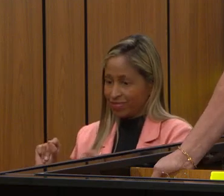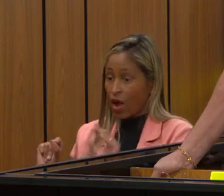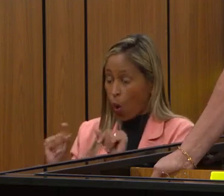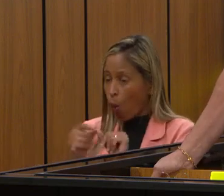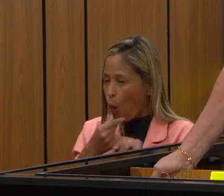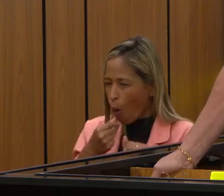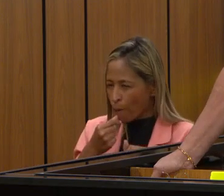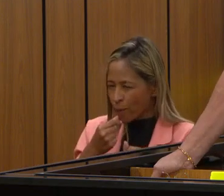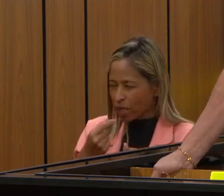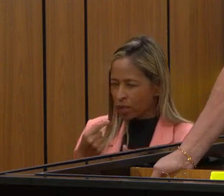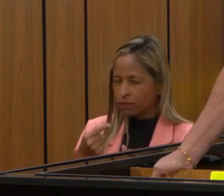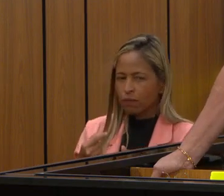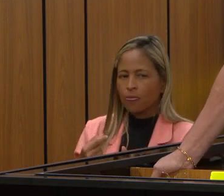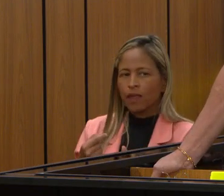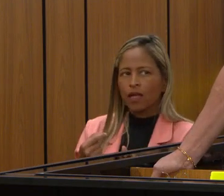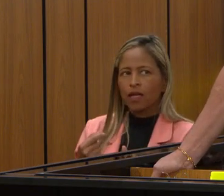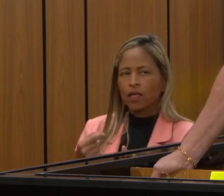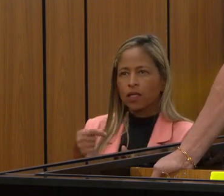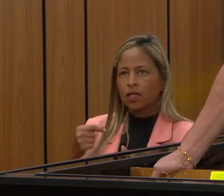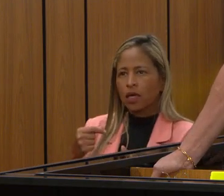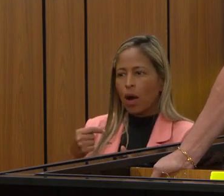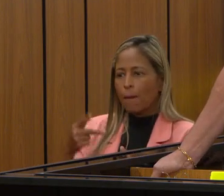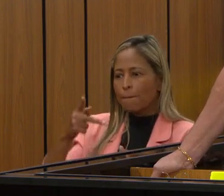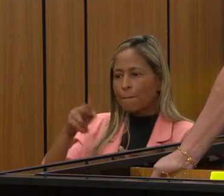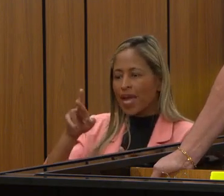a operação Doutor Pedro